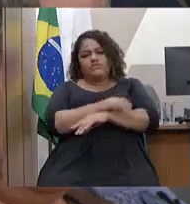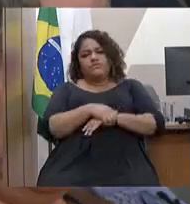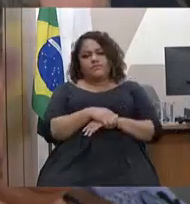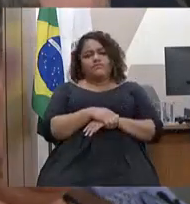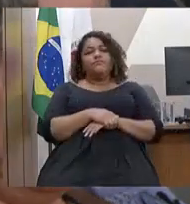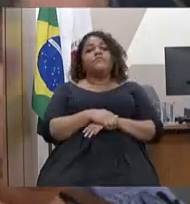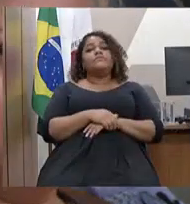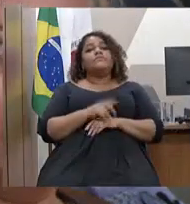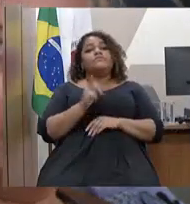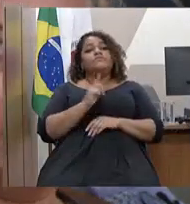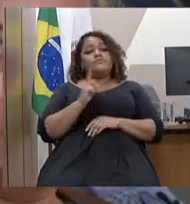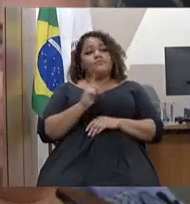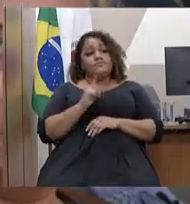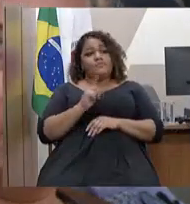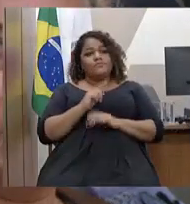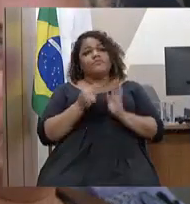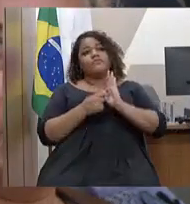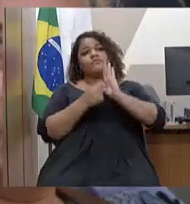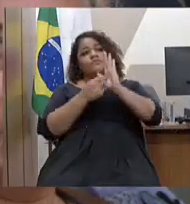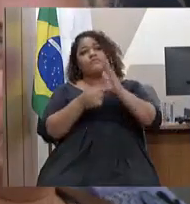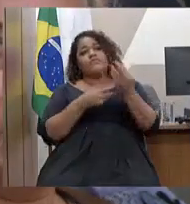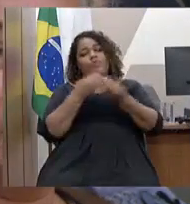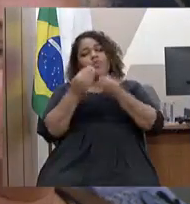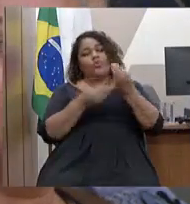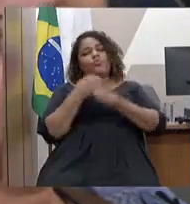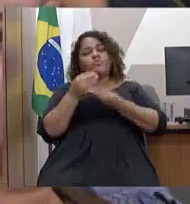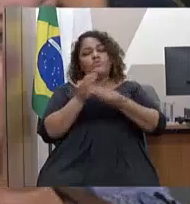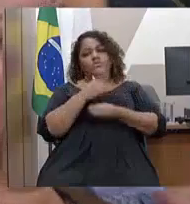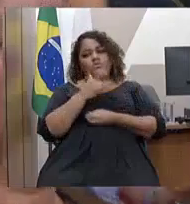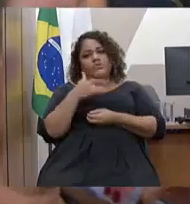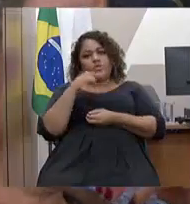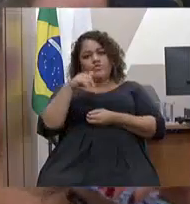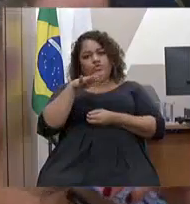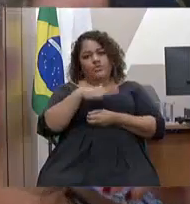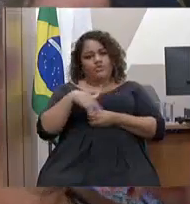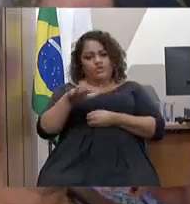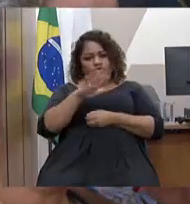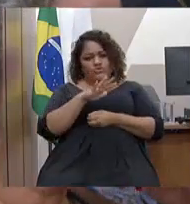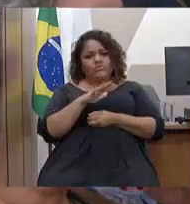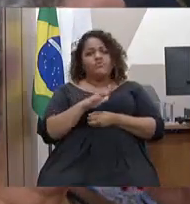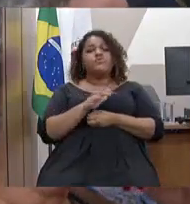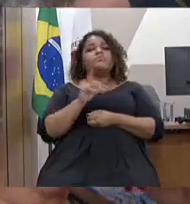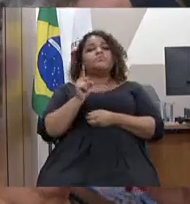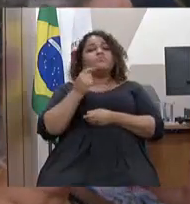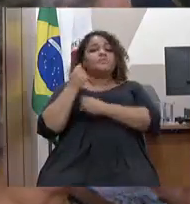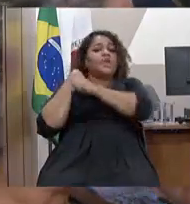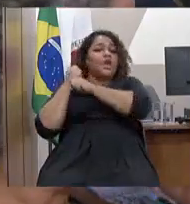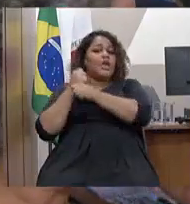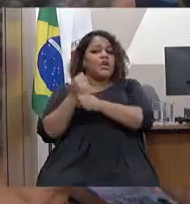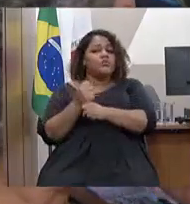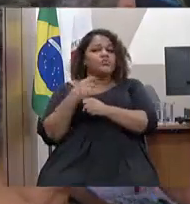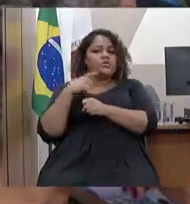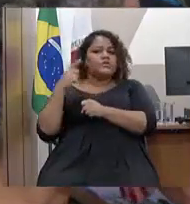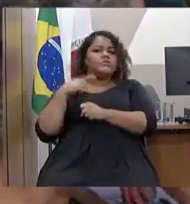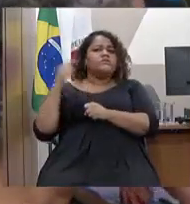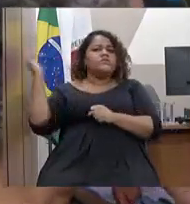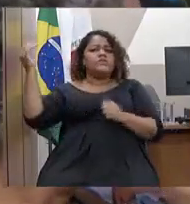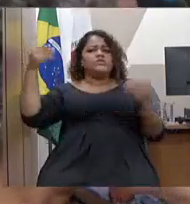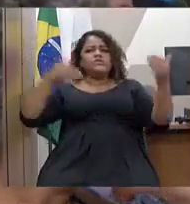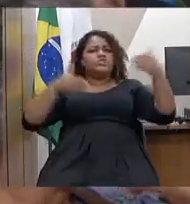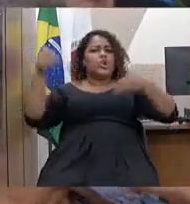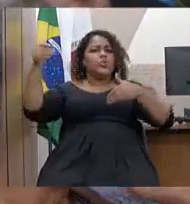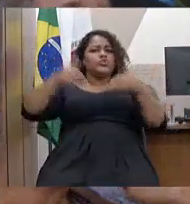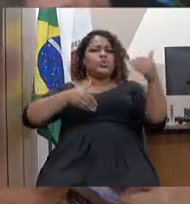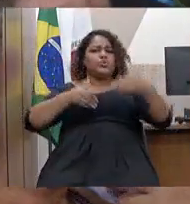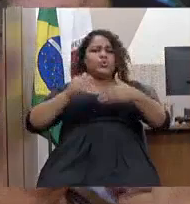aqui de Belo Horizonte e região nos últimos anos estão chegando aqui de Monte empresas internacionais para poder